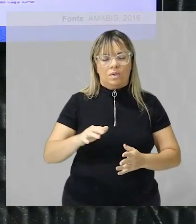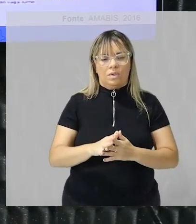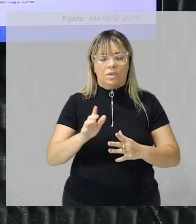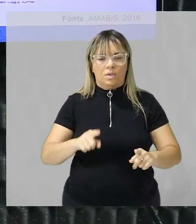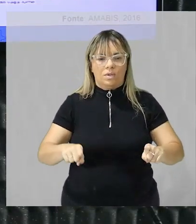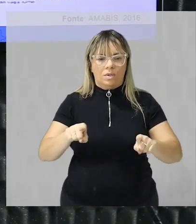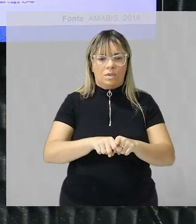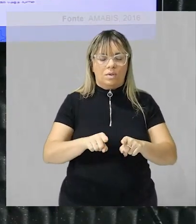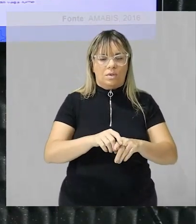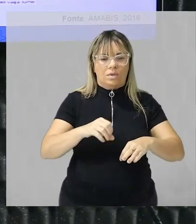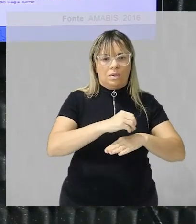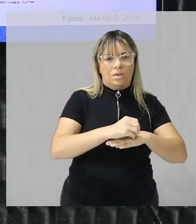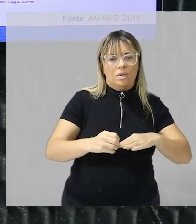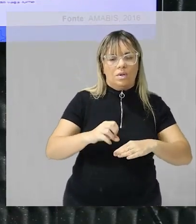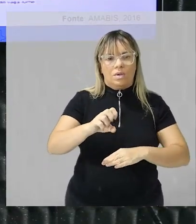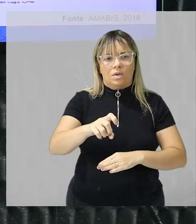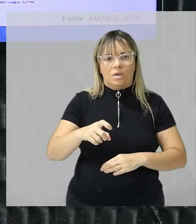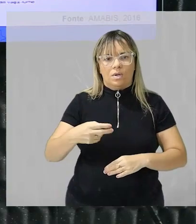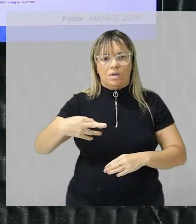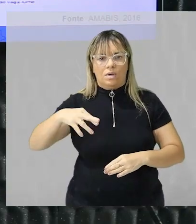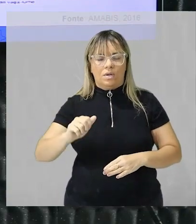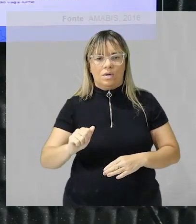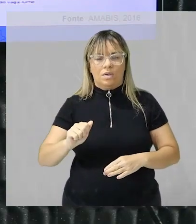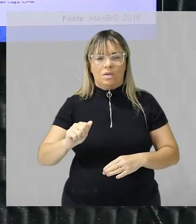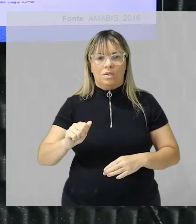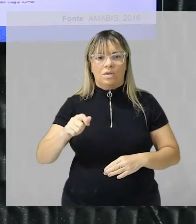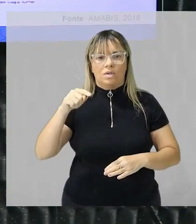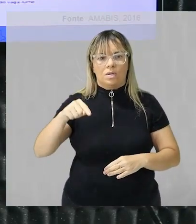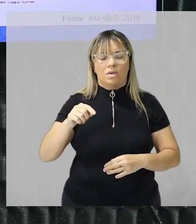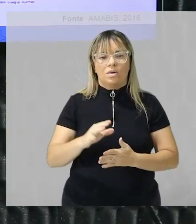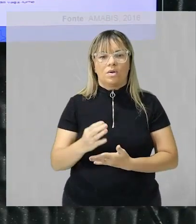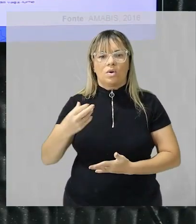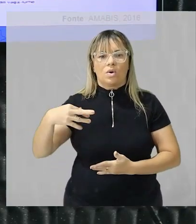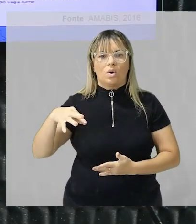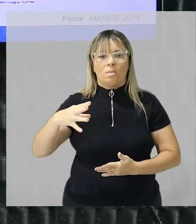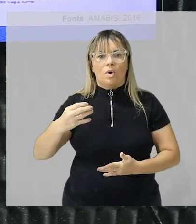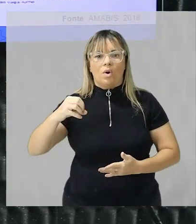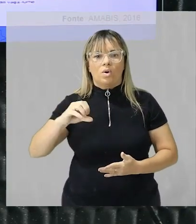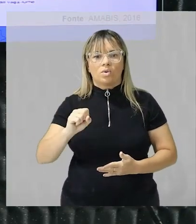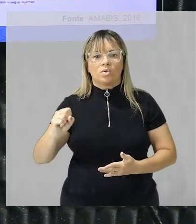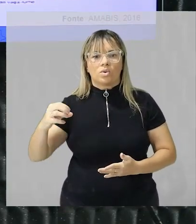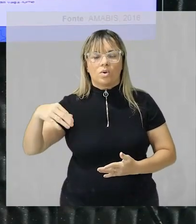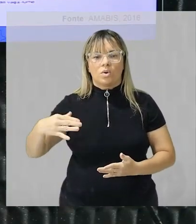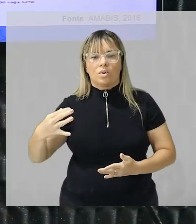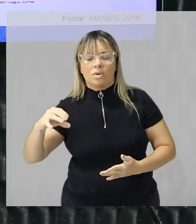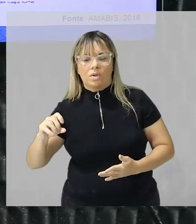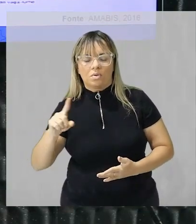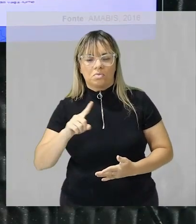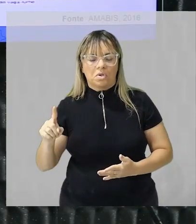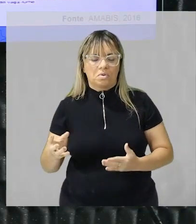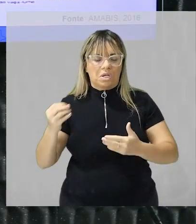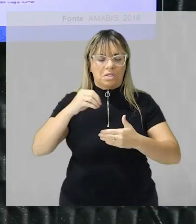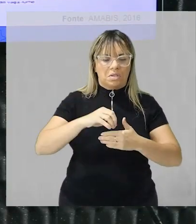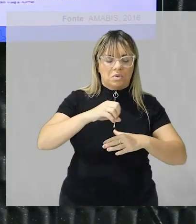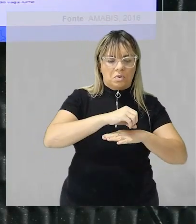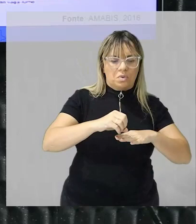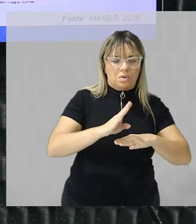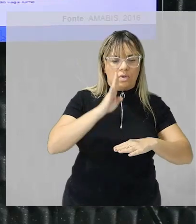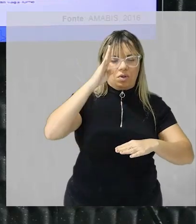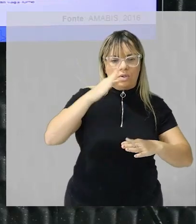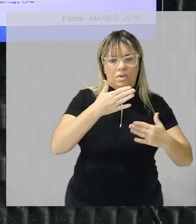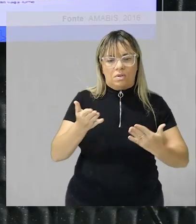extracromossômico, ou seja, não faz parte do cromossomo principal. Essas moléculas de DNA que